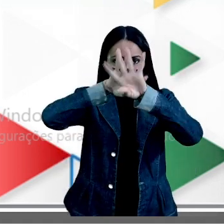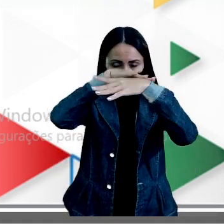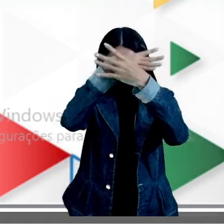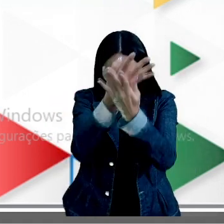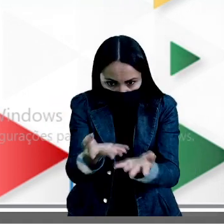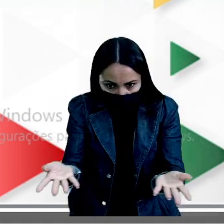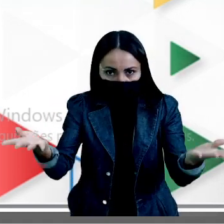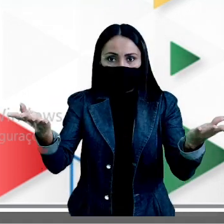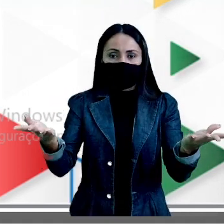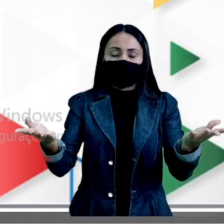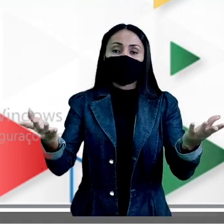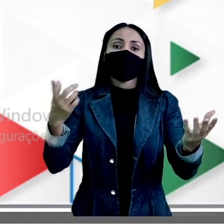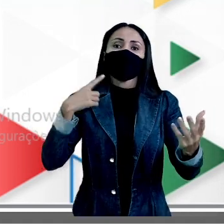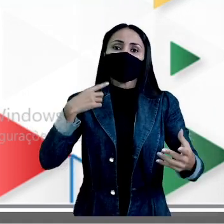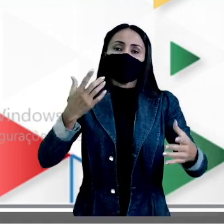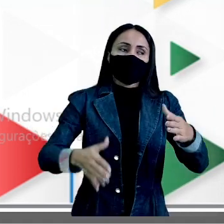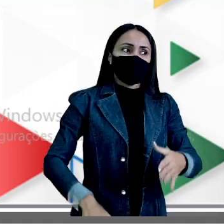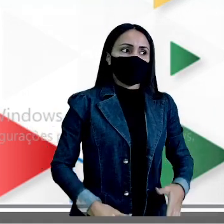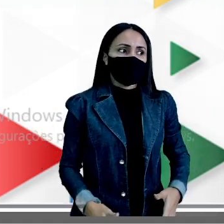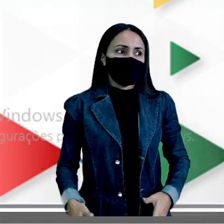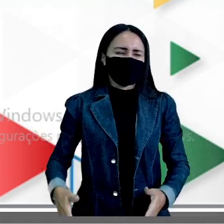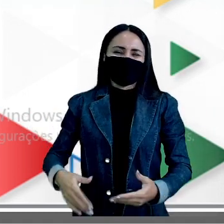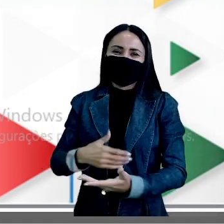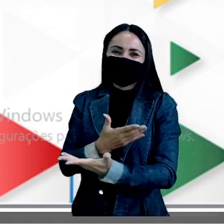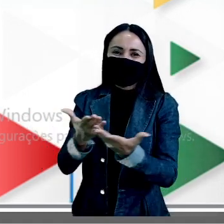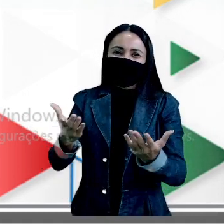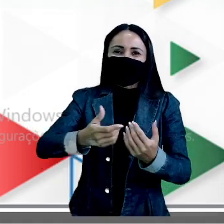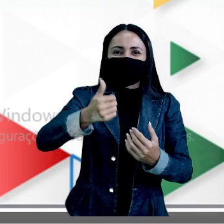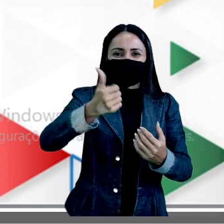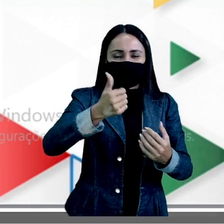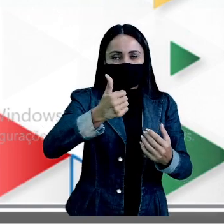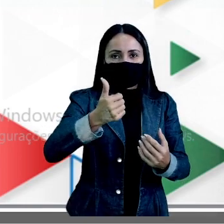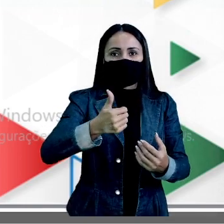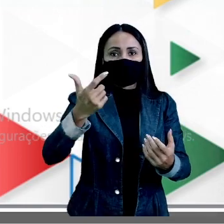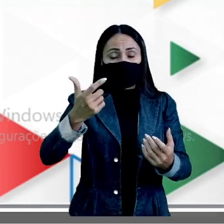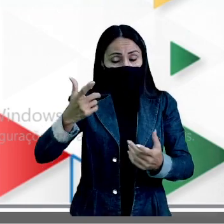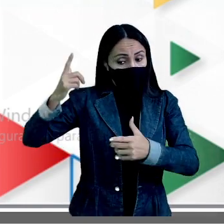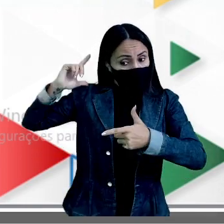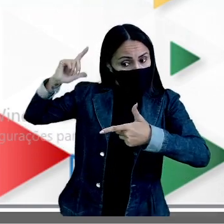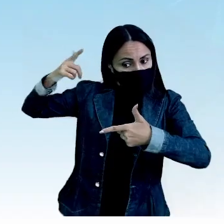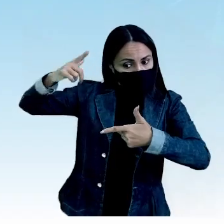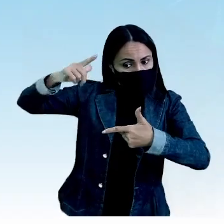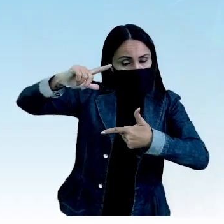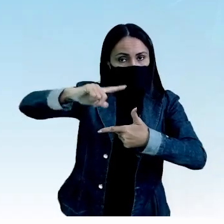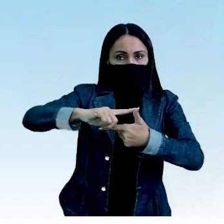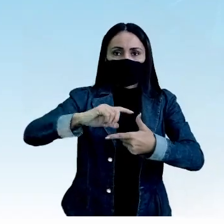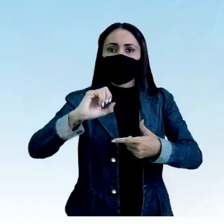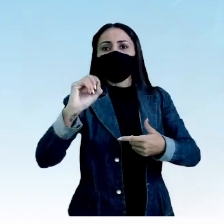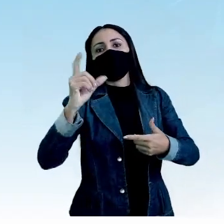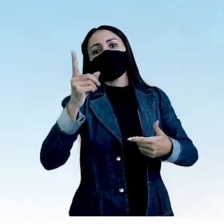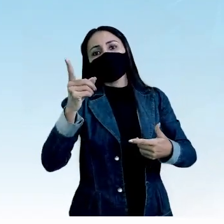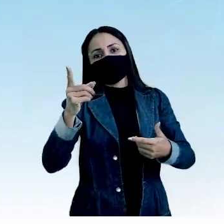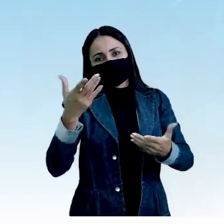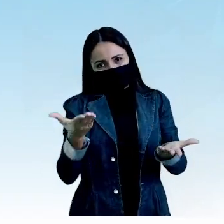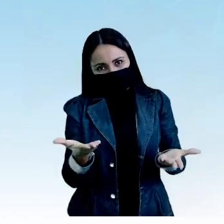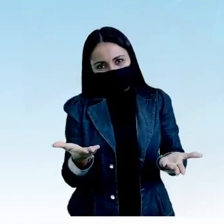que o Calunga de Madeira desfilou pela primeira vez na tradicional folia. E lembrar também que a data 2 de fevereiro está